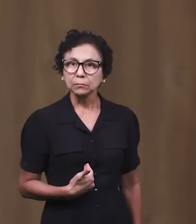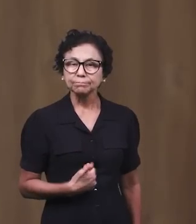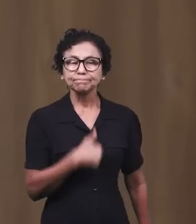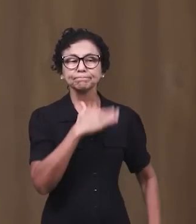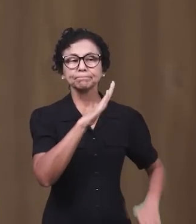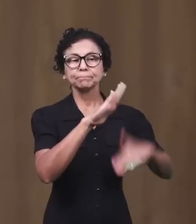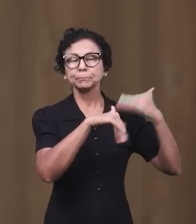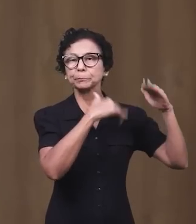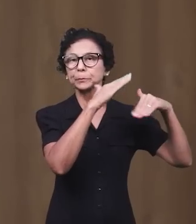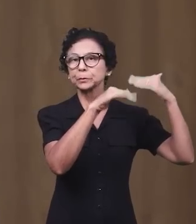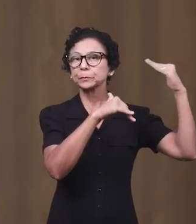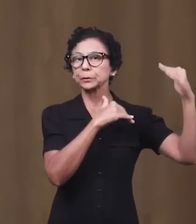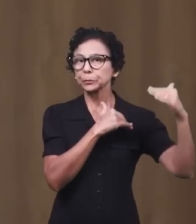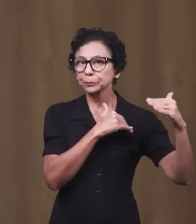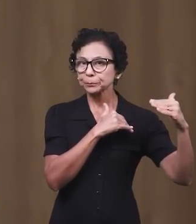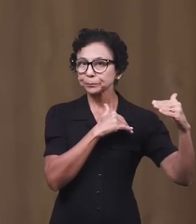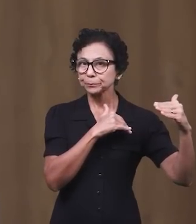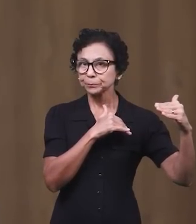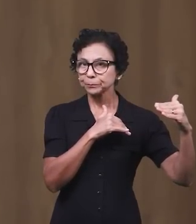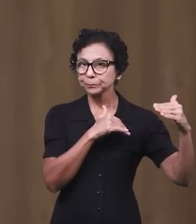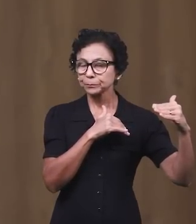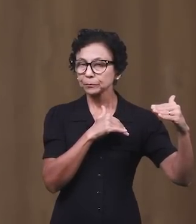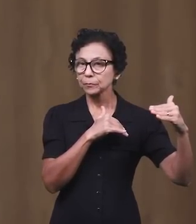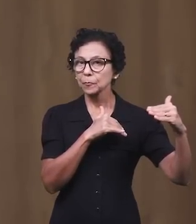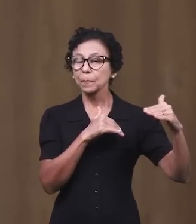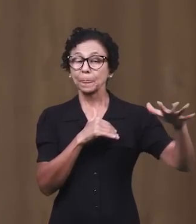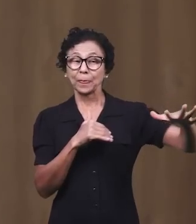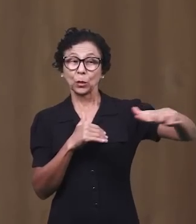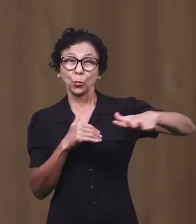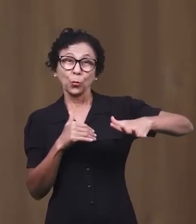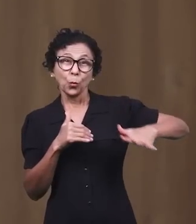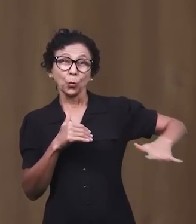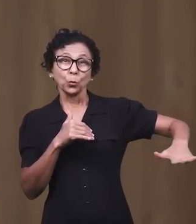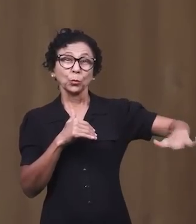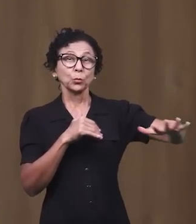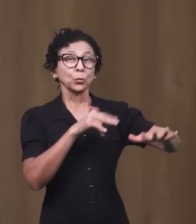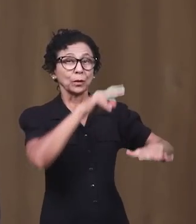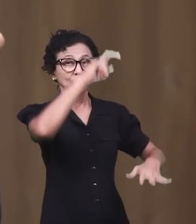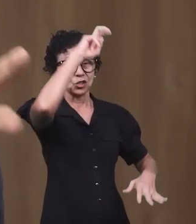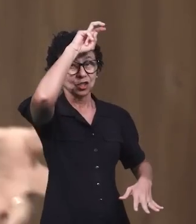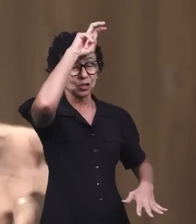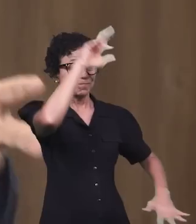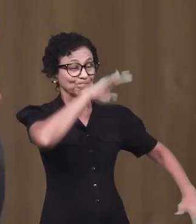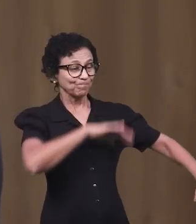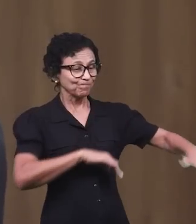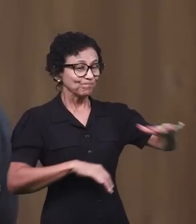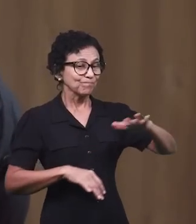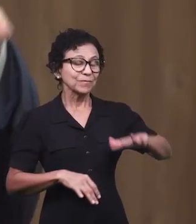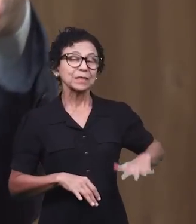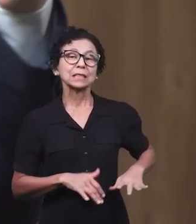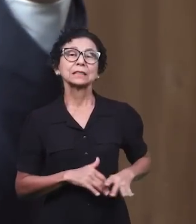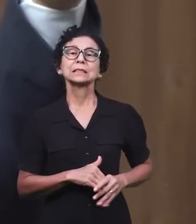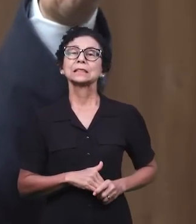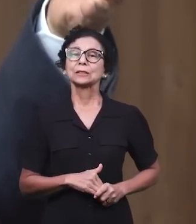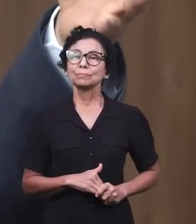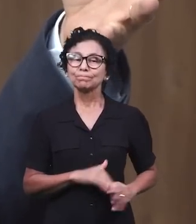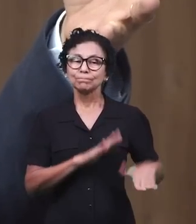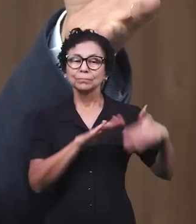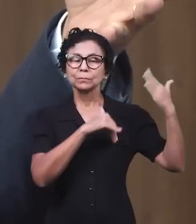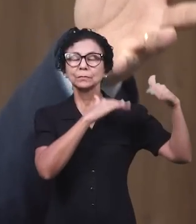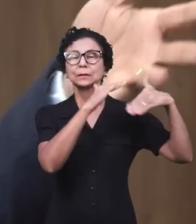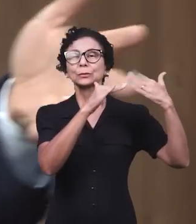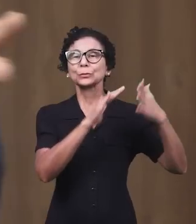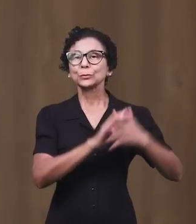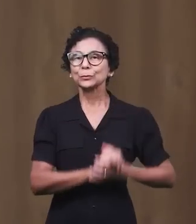muito, correto? E aquela prosperidade foi uma bênção, porque trouxe